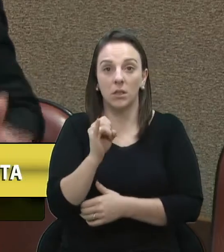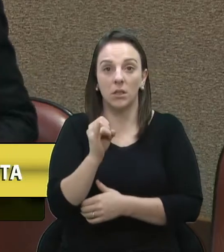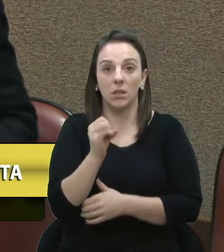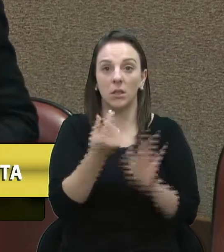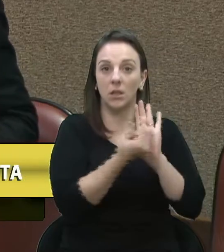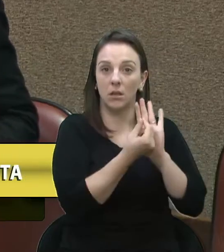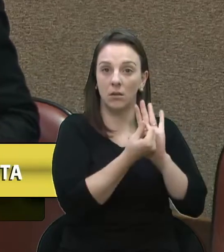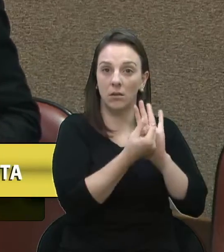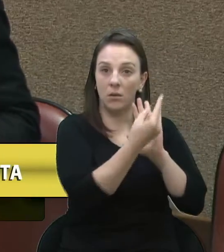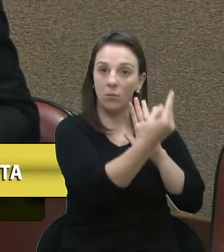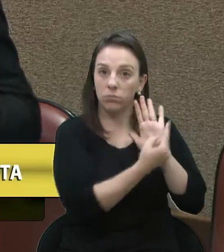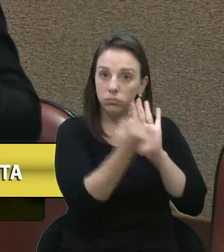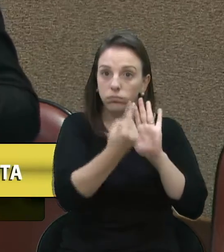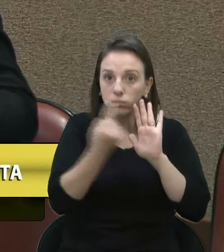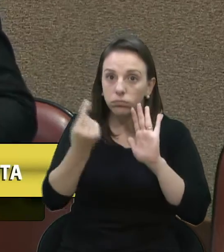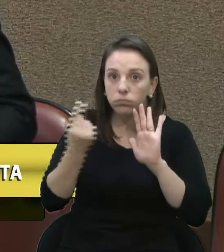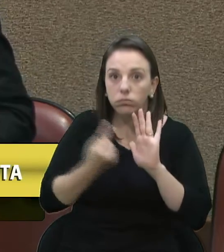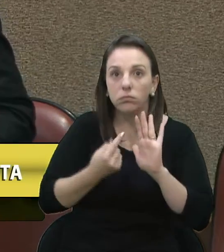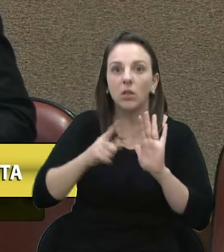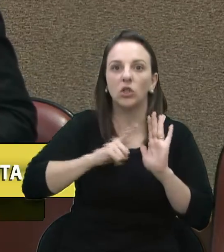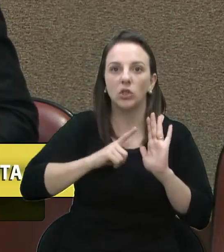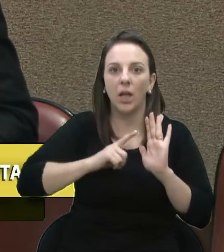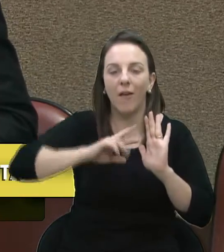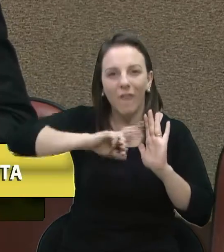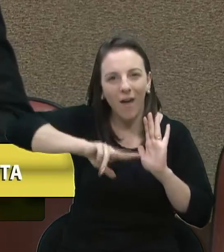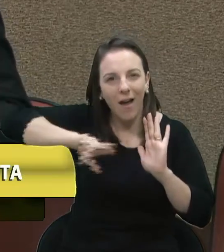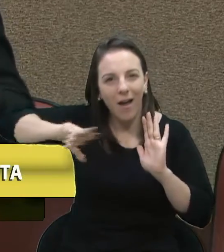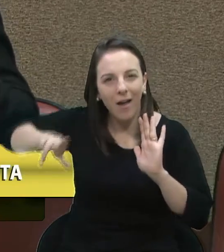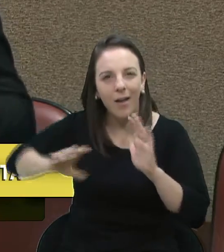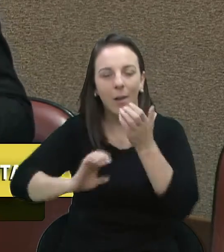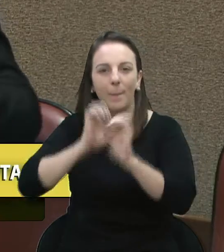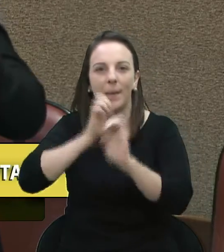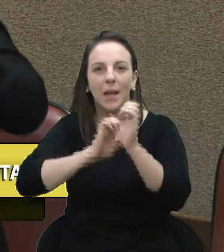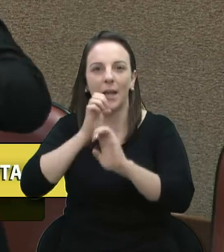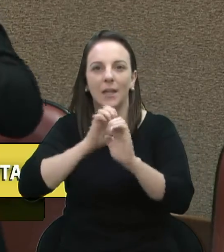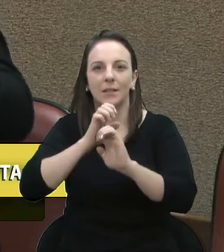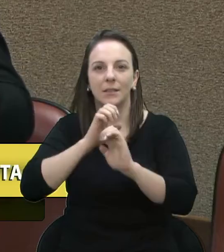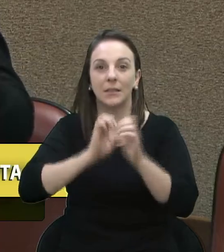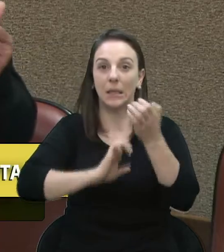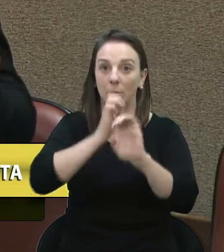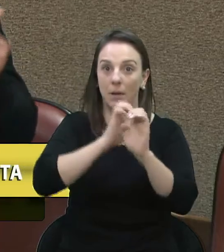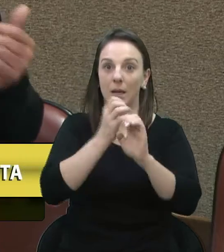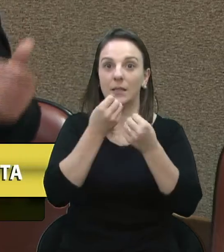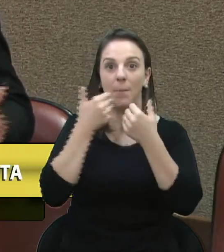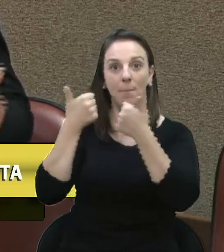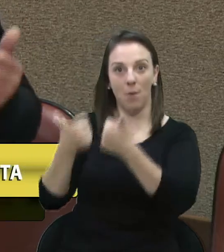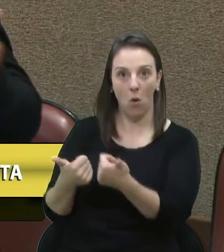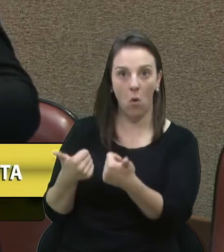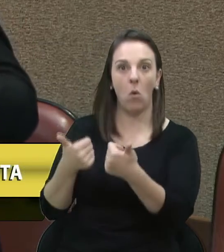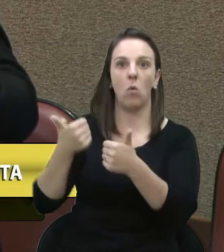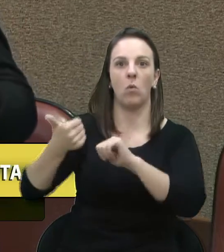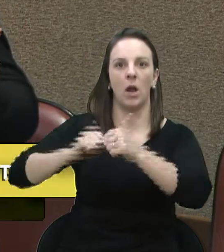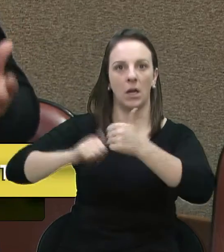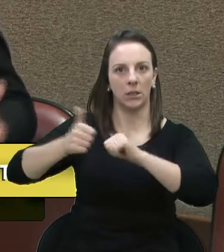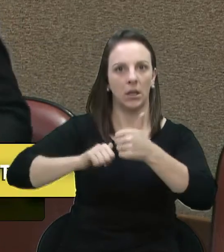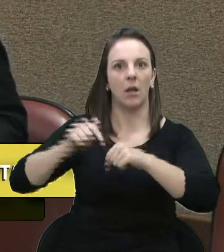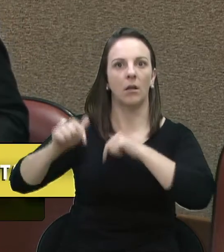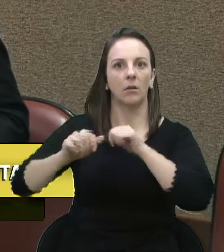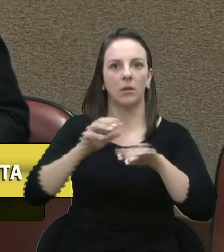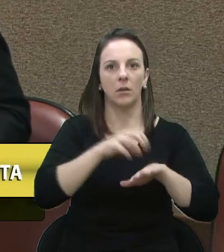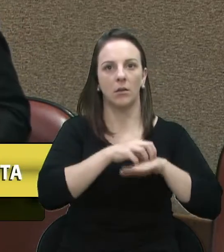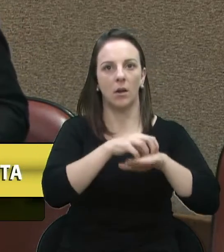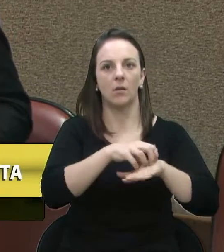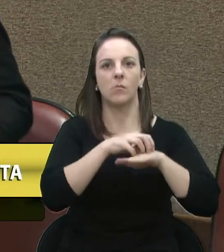várias empresas e tivesse se apresentado empresas idôneas a fazer um transporte tão importante como esse da nossa